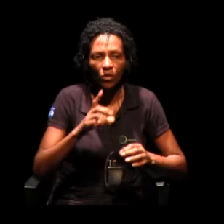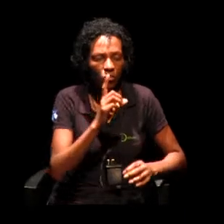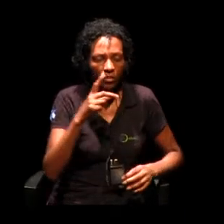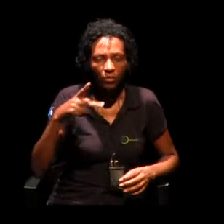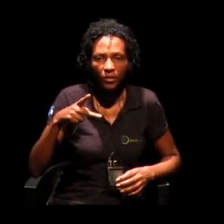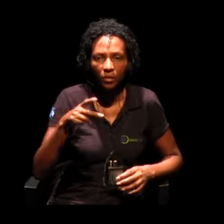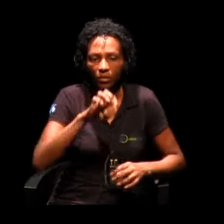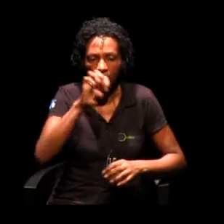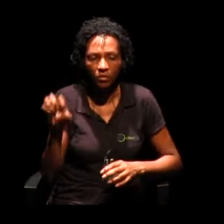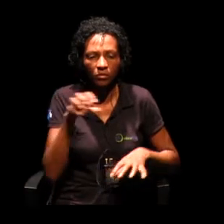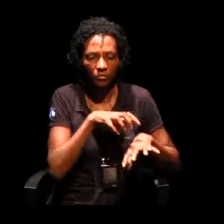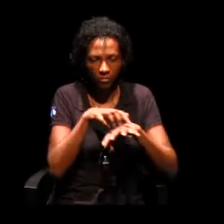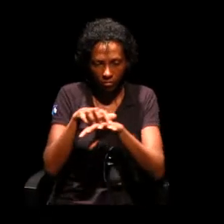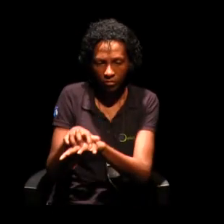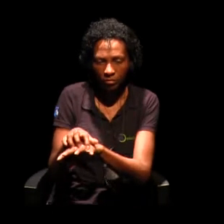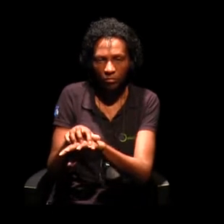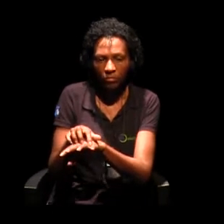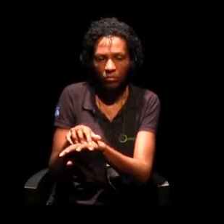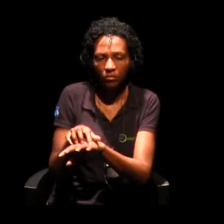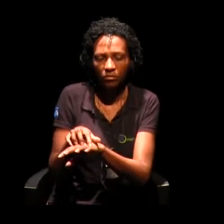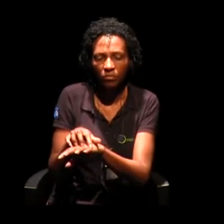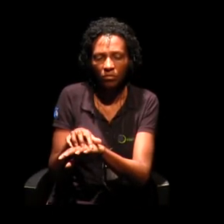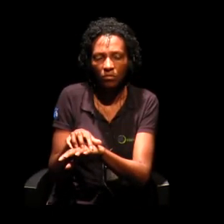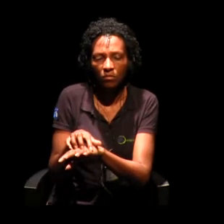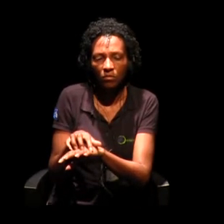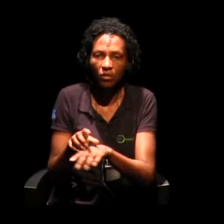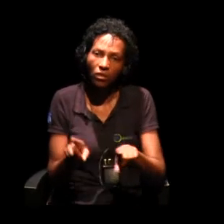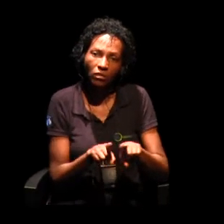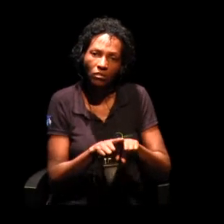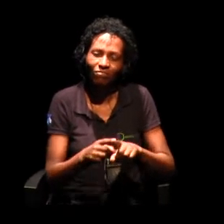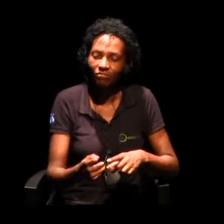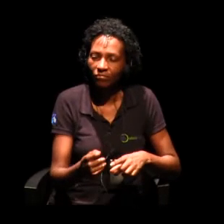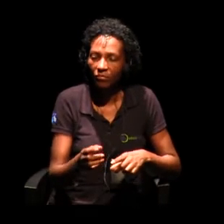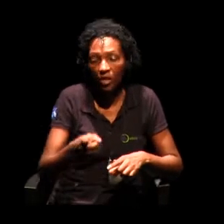Nós fizemos o Departamento Estadual de Transporte